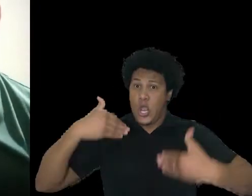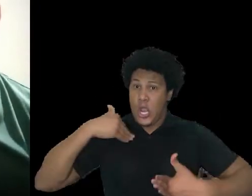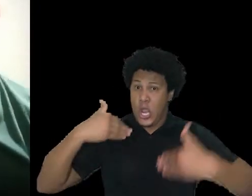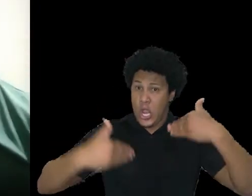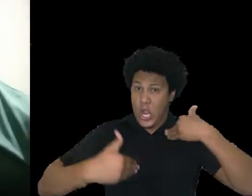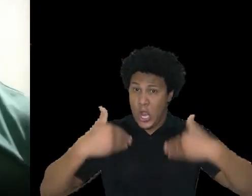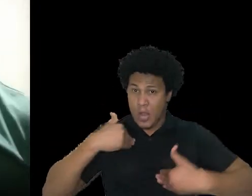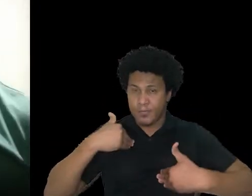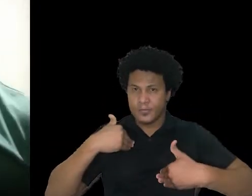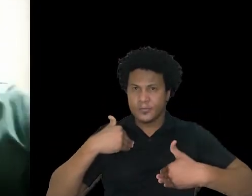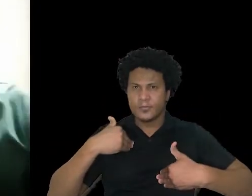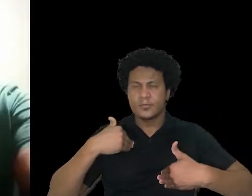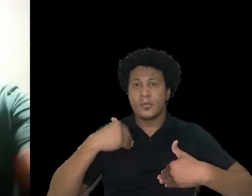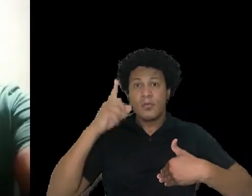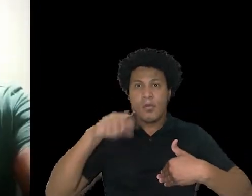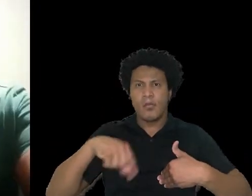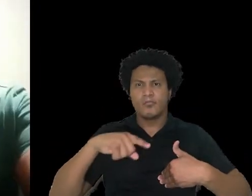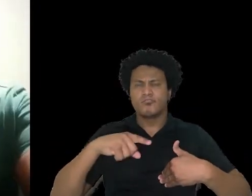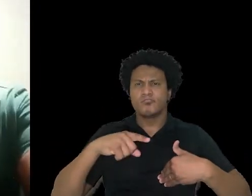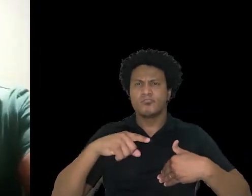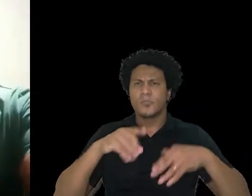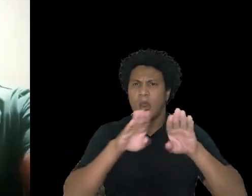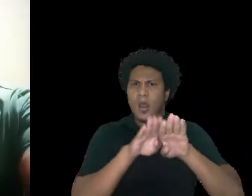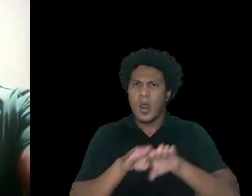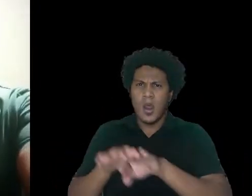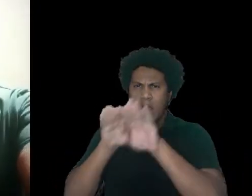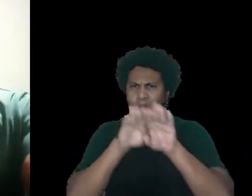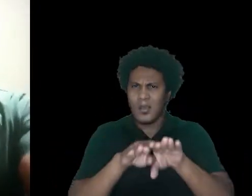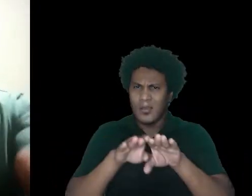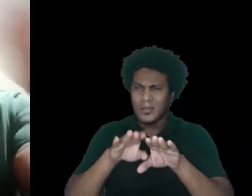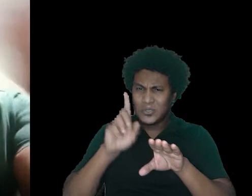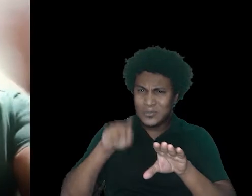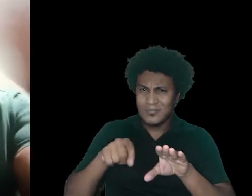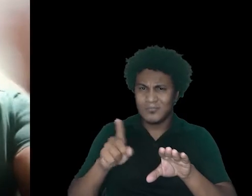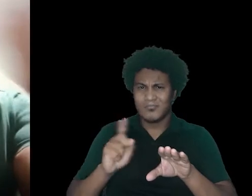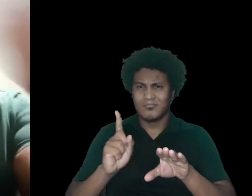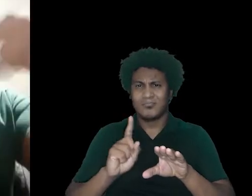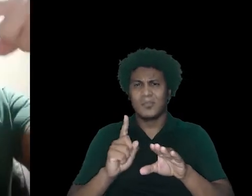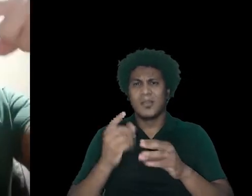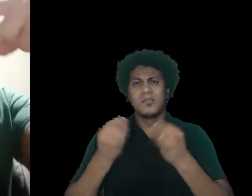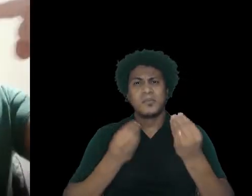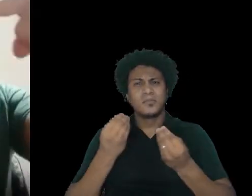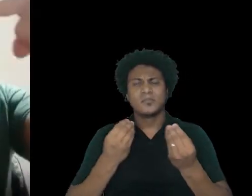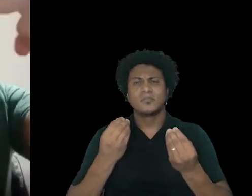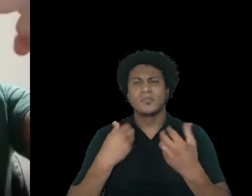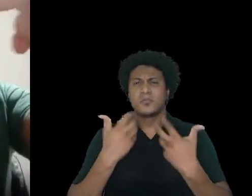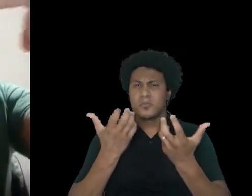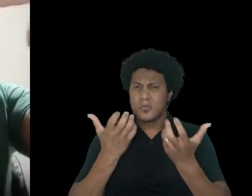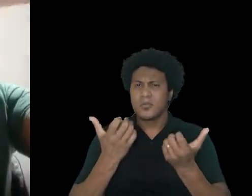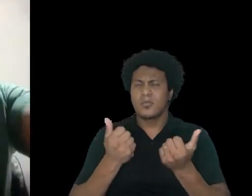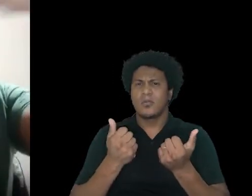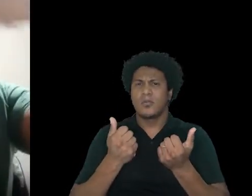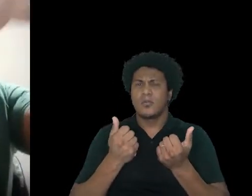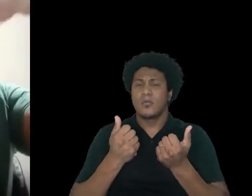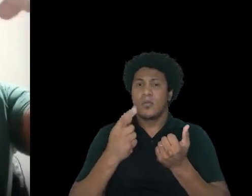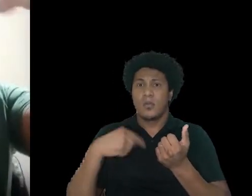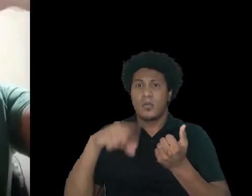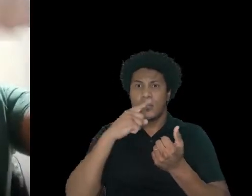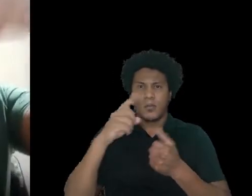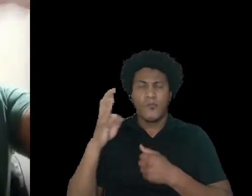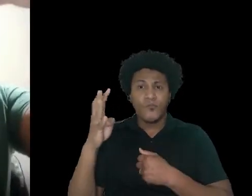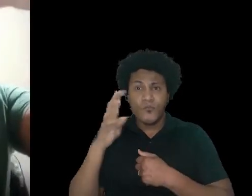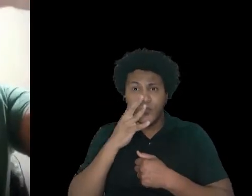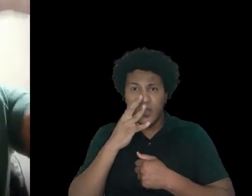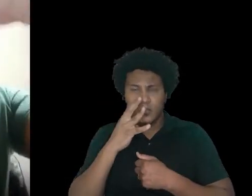vamos dizer, bípedes, videntes, trana, acessem também os nossos, eles também passem por um processo